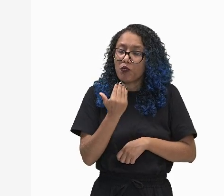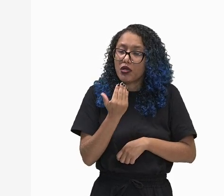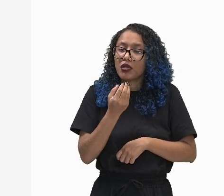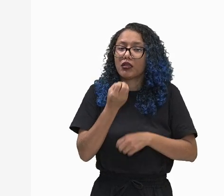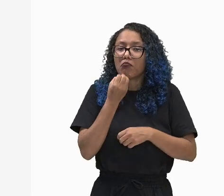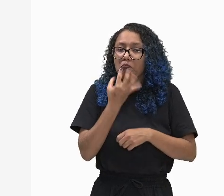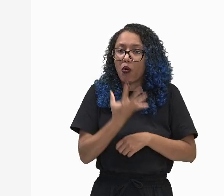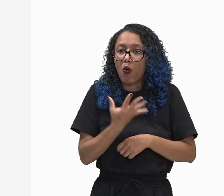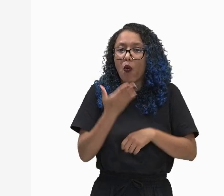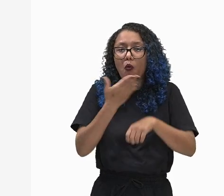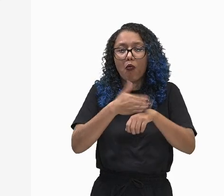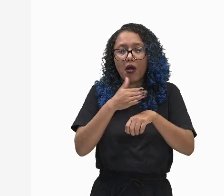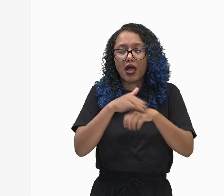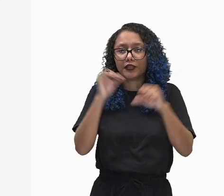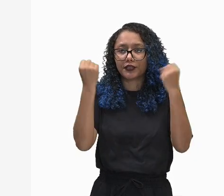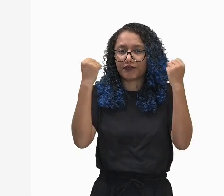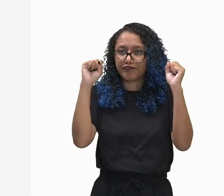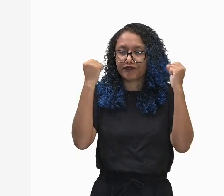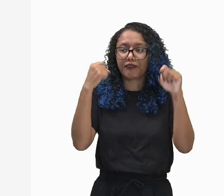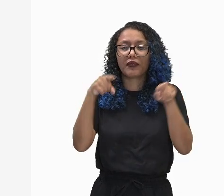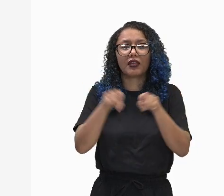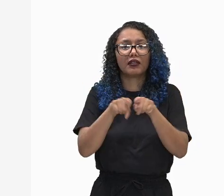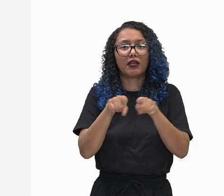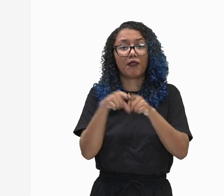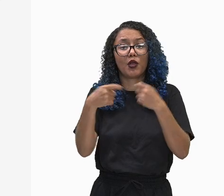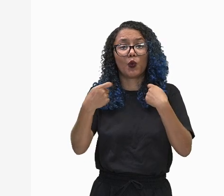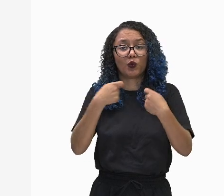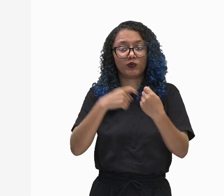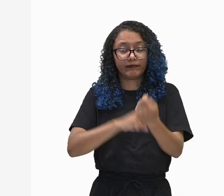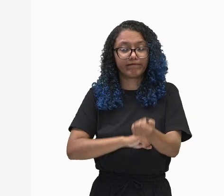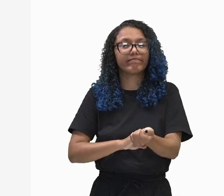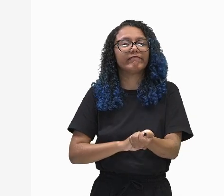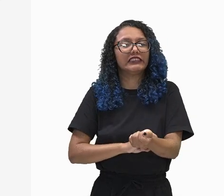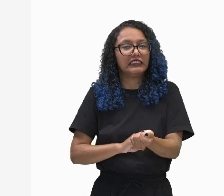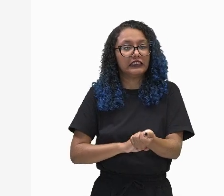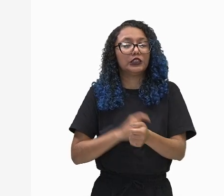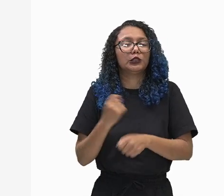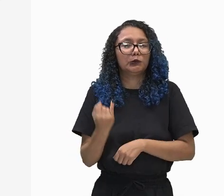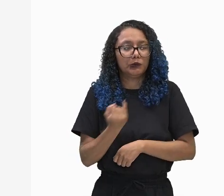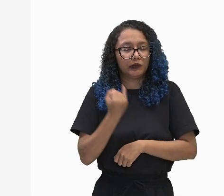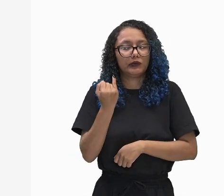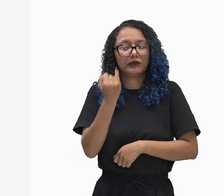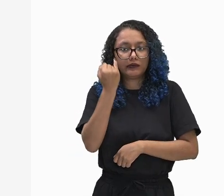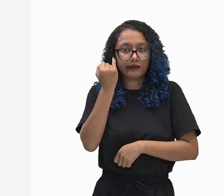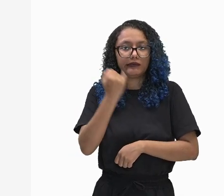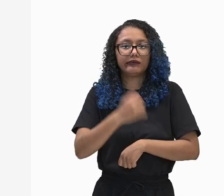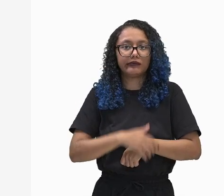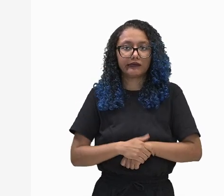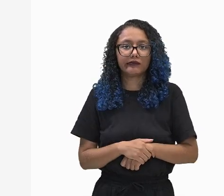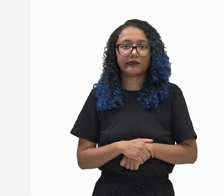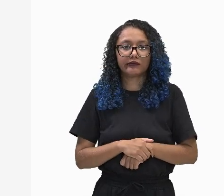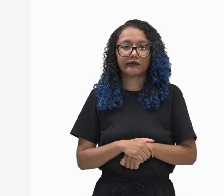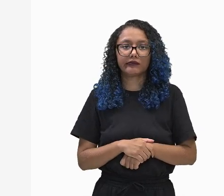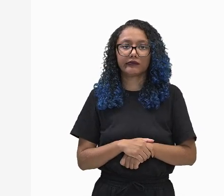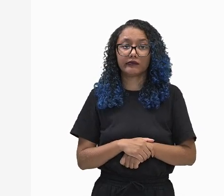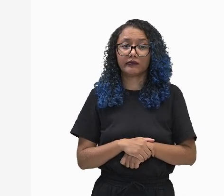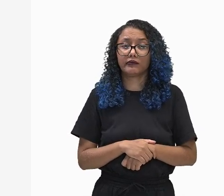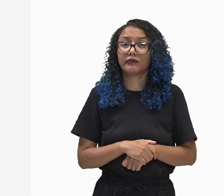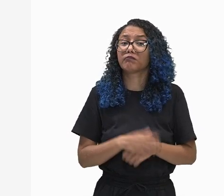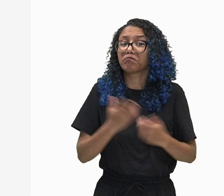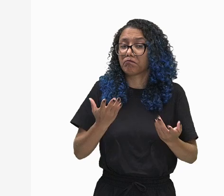exercícios e o controle de estresse. Isso aí é importantíssimo, tá, gente? O sistema reprodutor